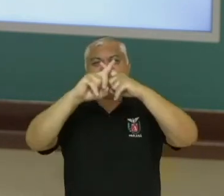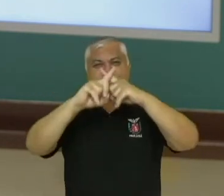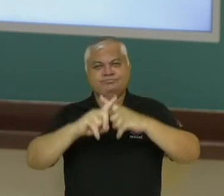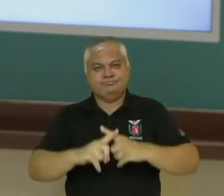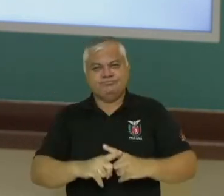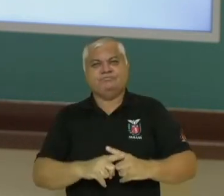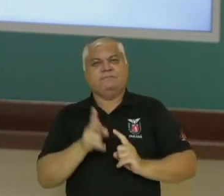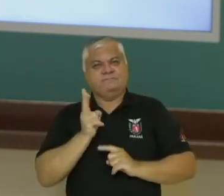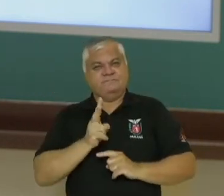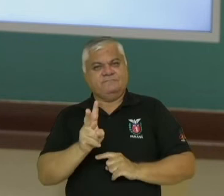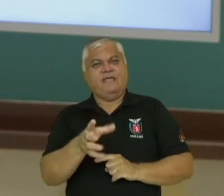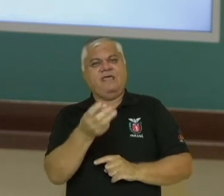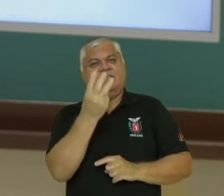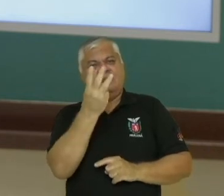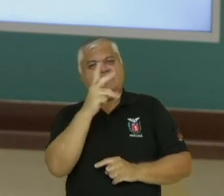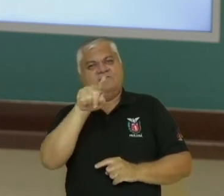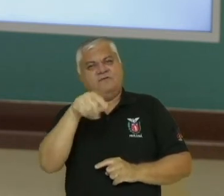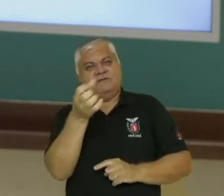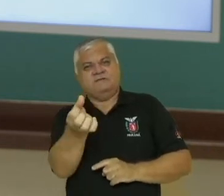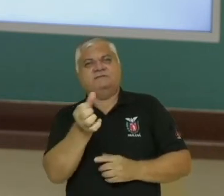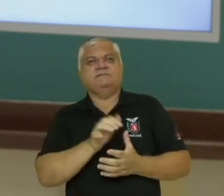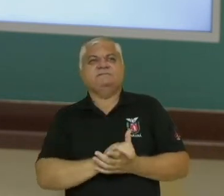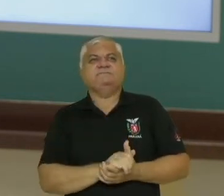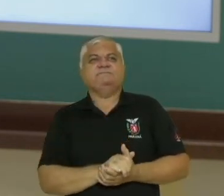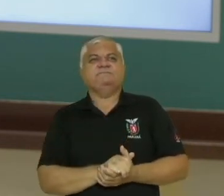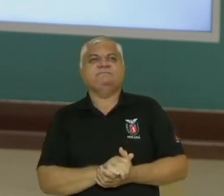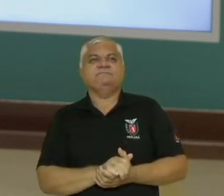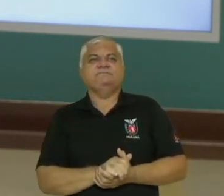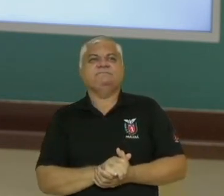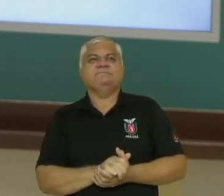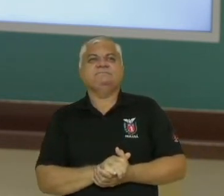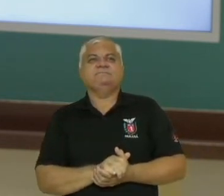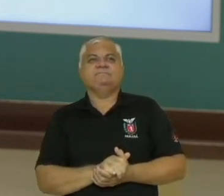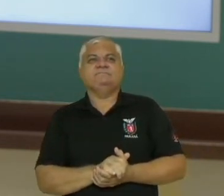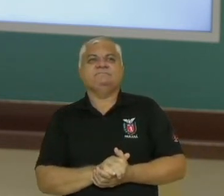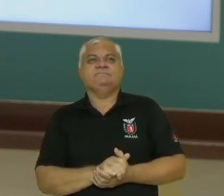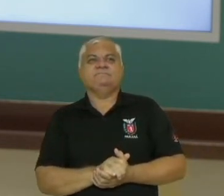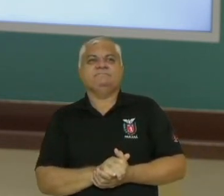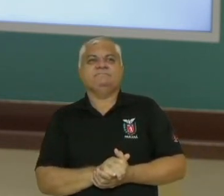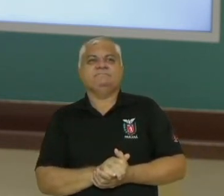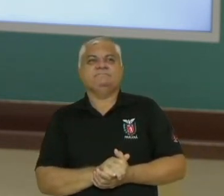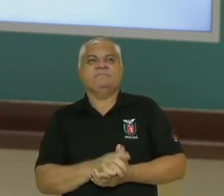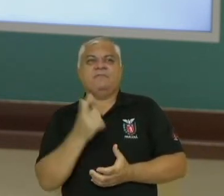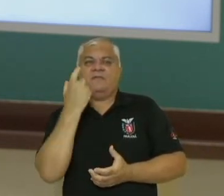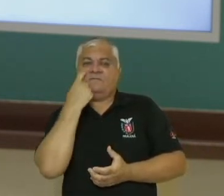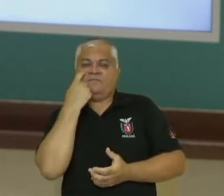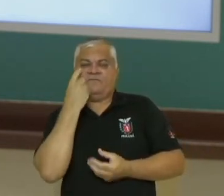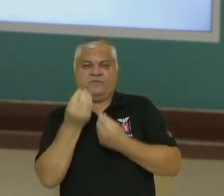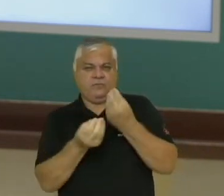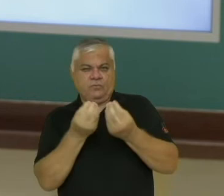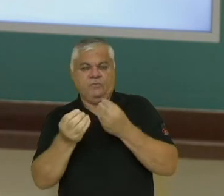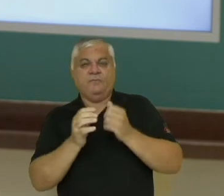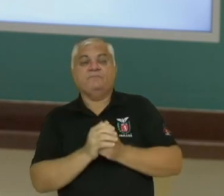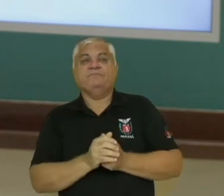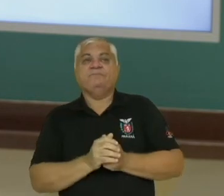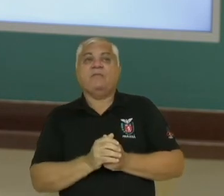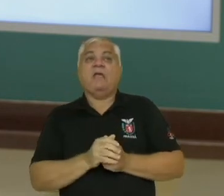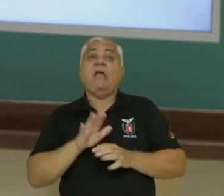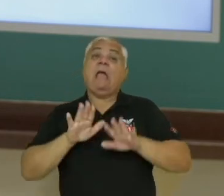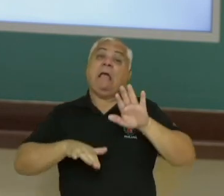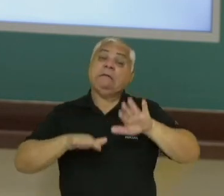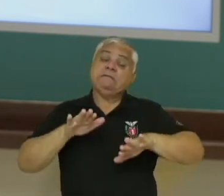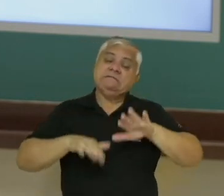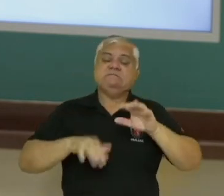em cima disso. Bem, então, dando uma ajeitadinha aqui nas unidades, conversão de unidade. Às vezes a coleta